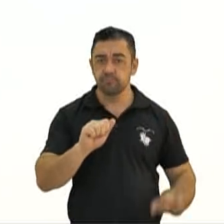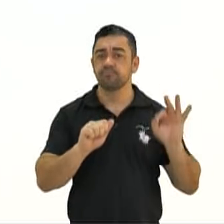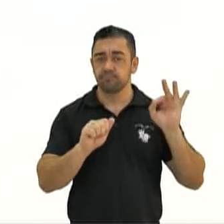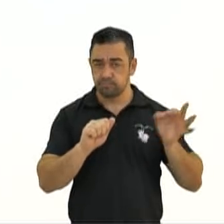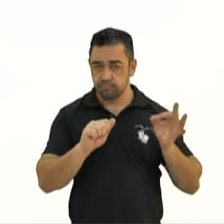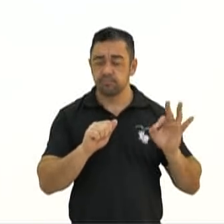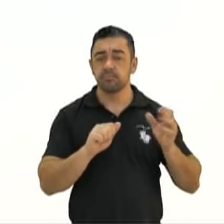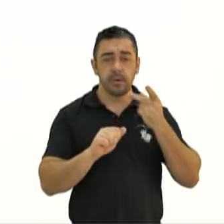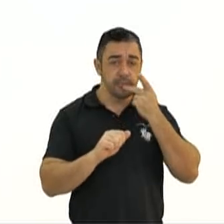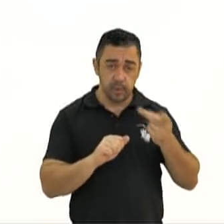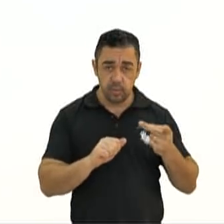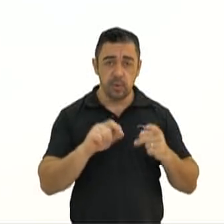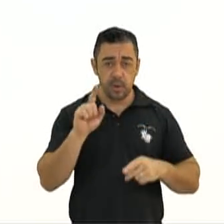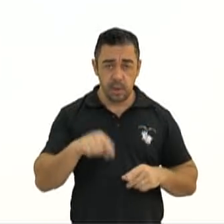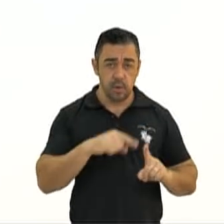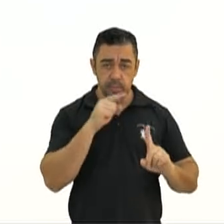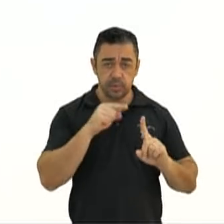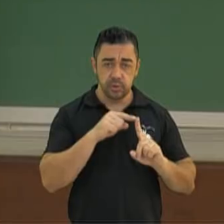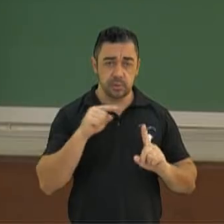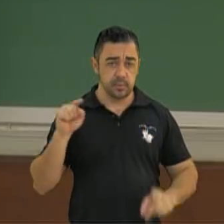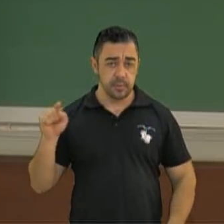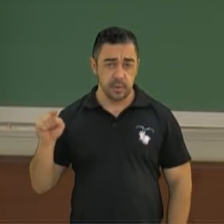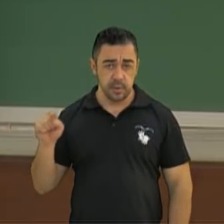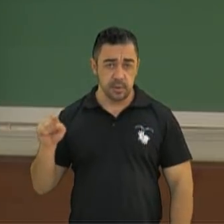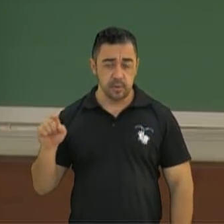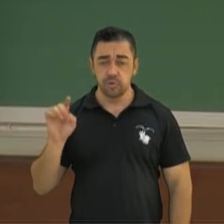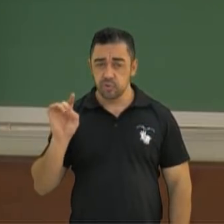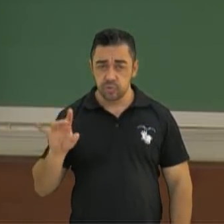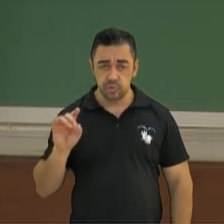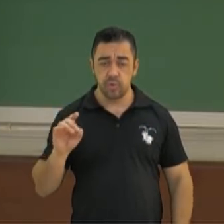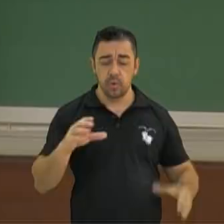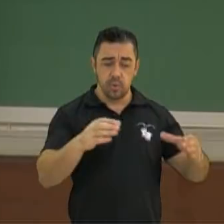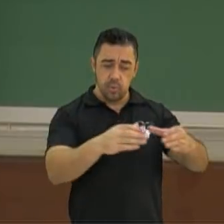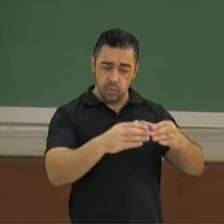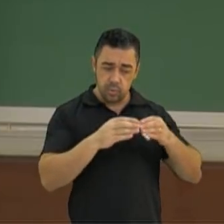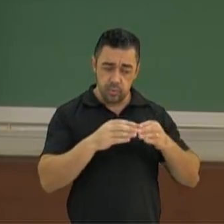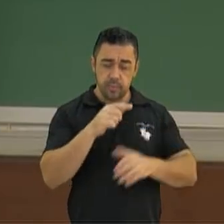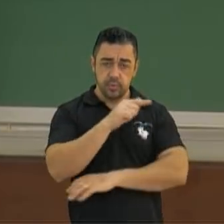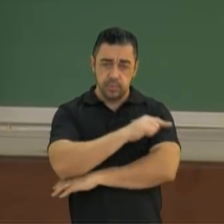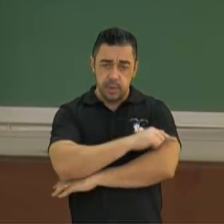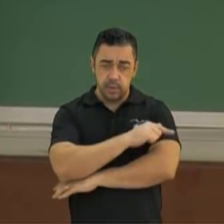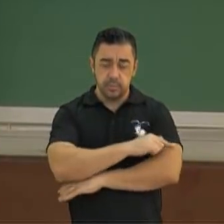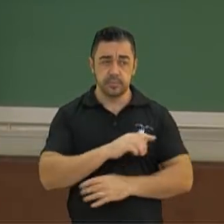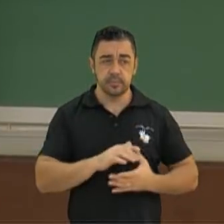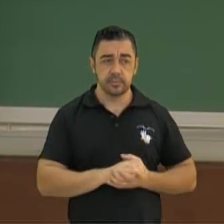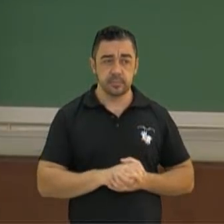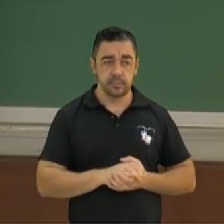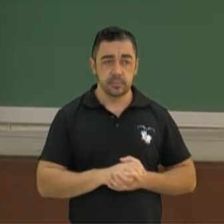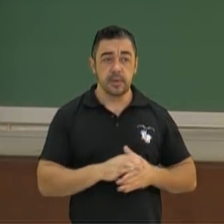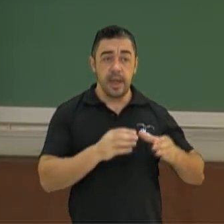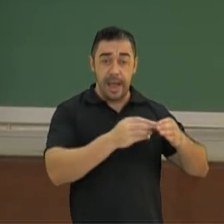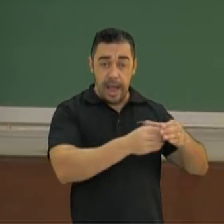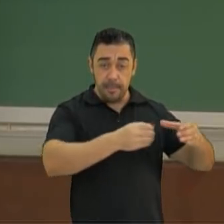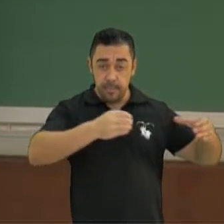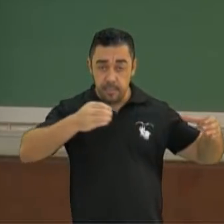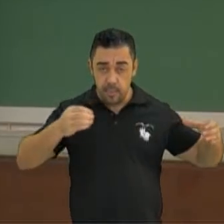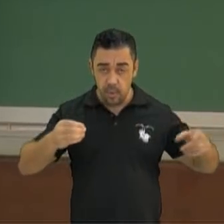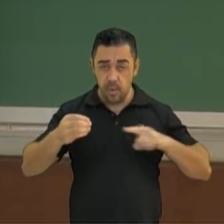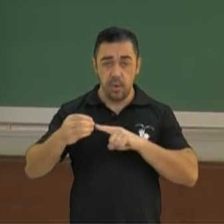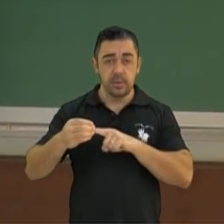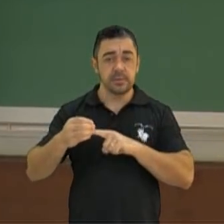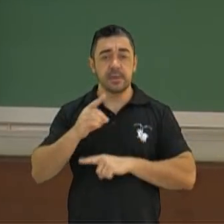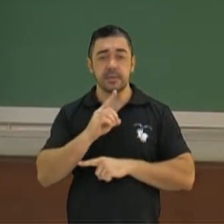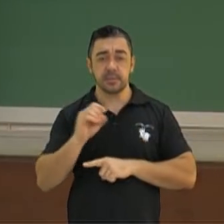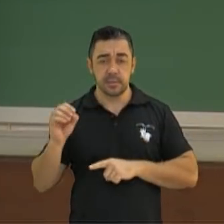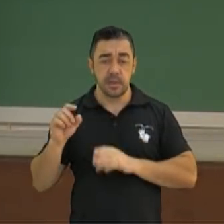ele deixou bem claro o objetivo da pesquisa, apenas com os alunos do 7º ano. E a amostra são os 100